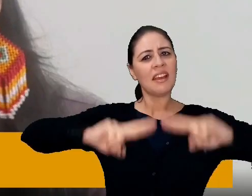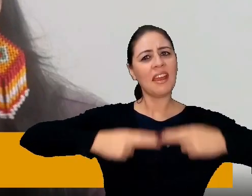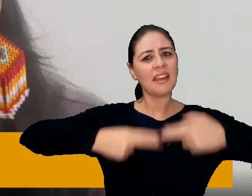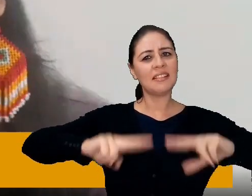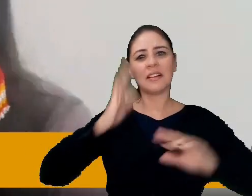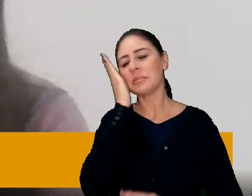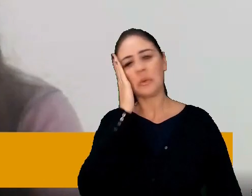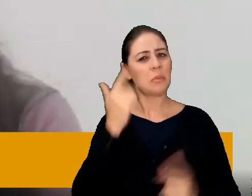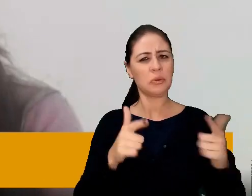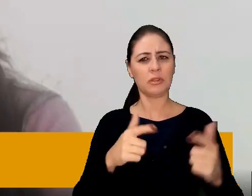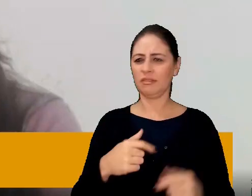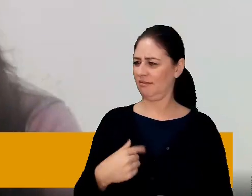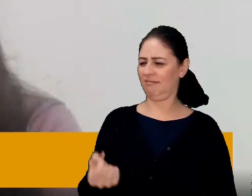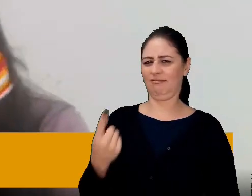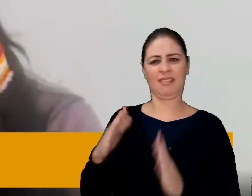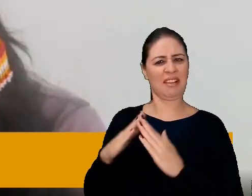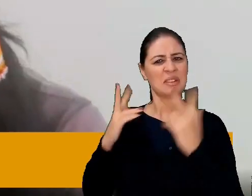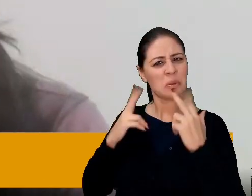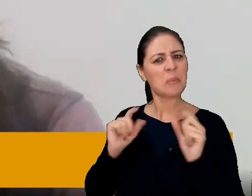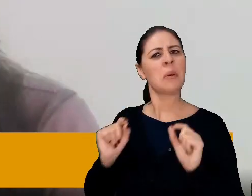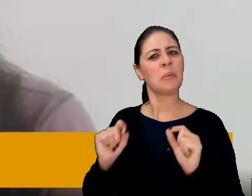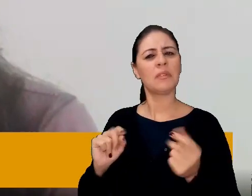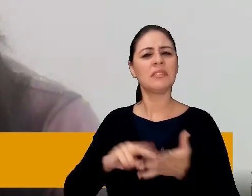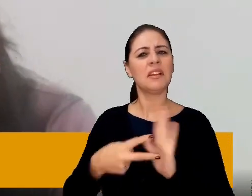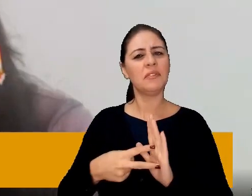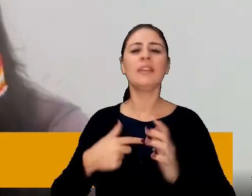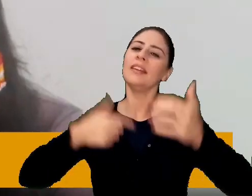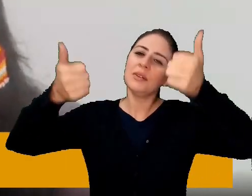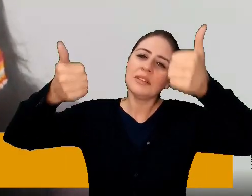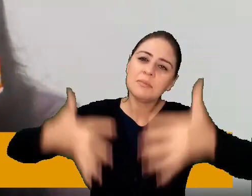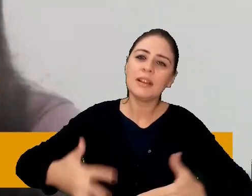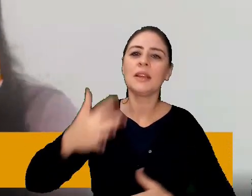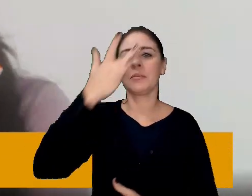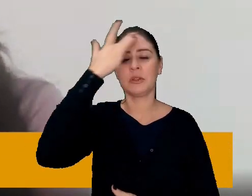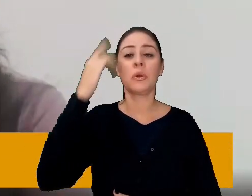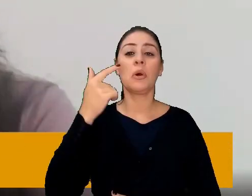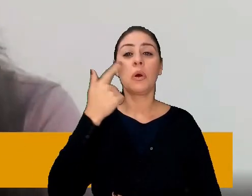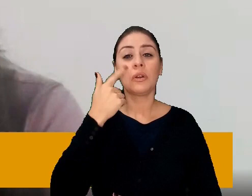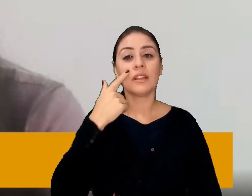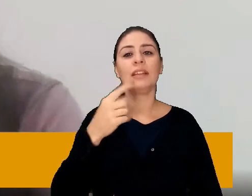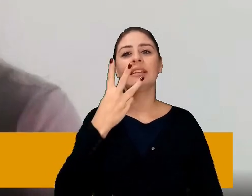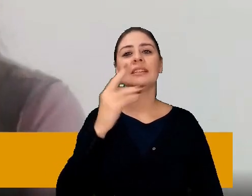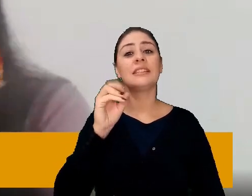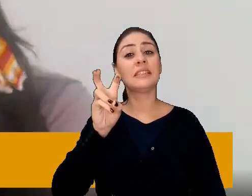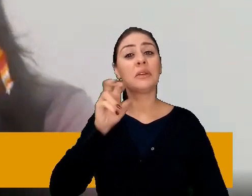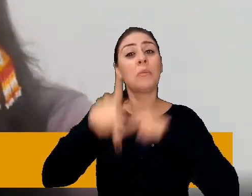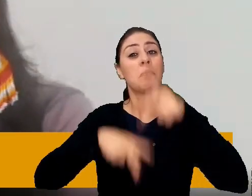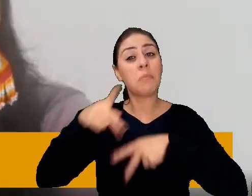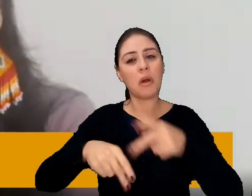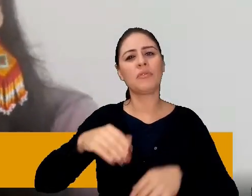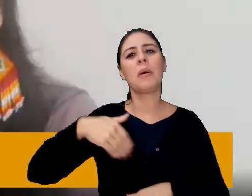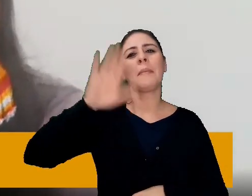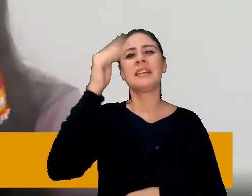normal? Não estou entendendo, né? Daí eu tenho que explicar para a pessoa, né? Olha, gente, nós somos mais 305 povos, é os povos mais